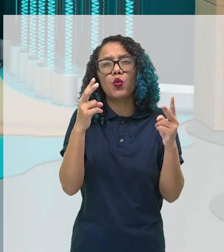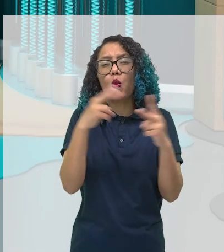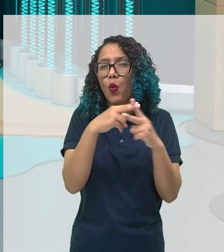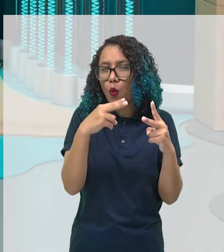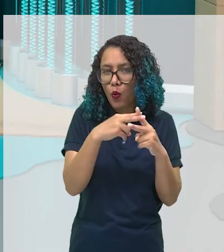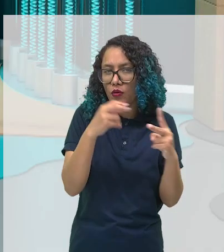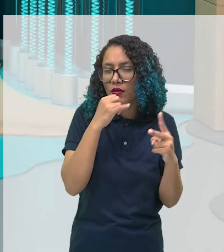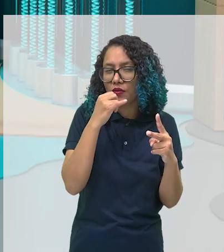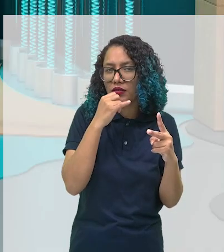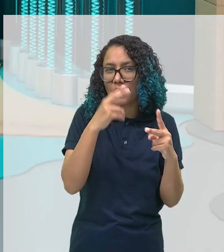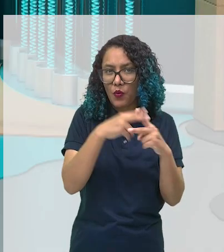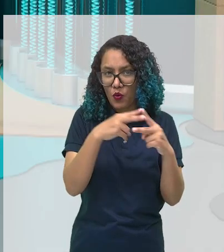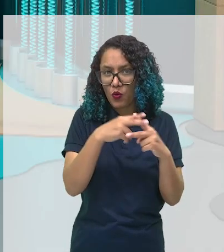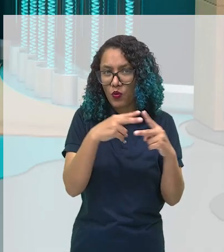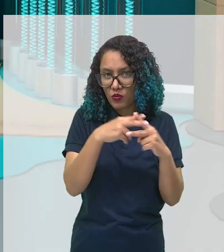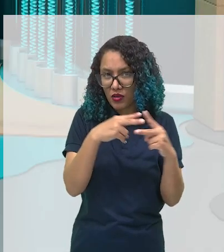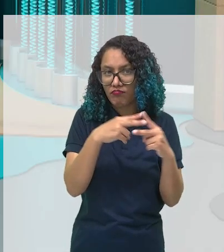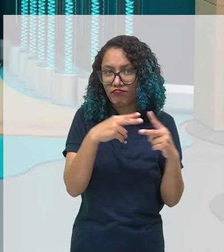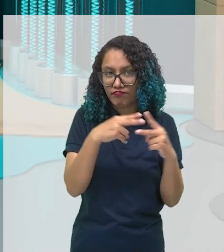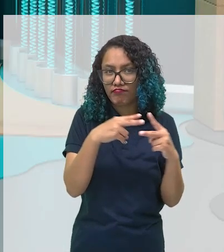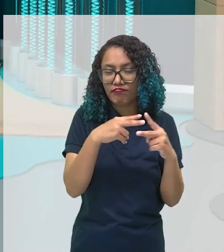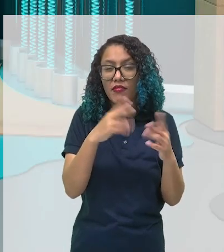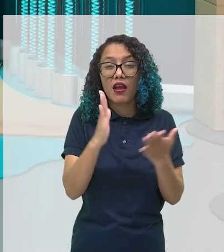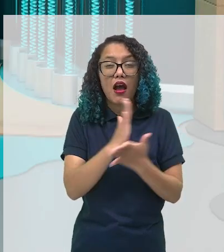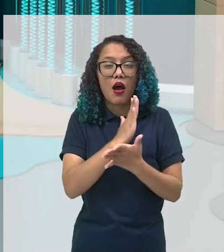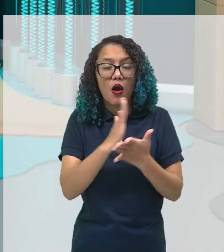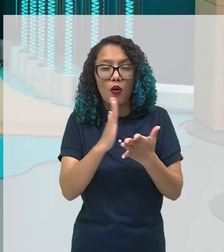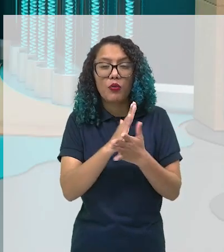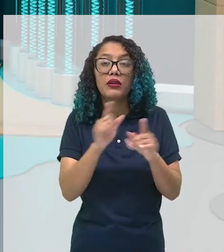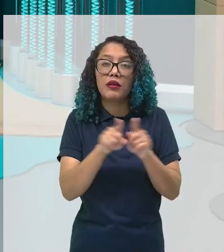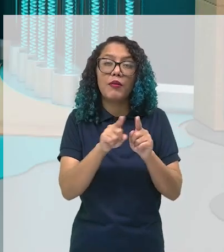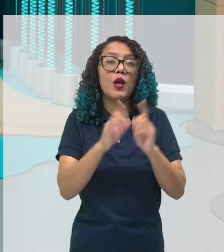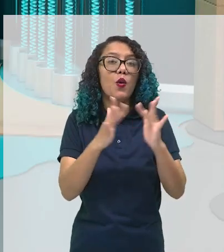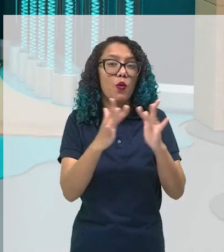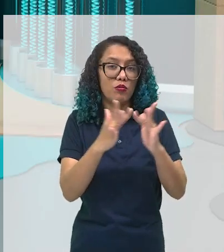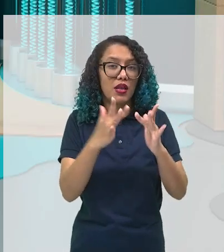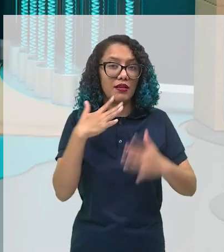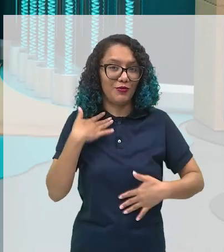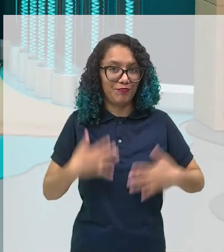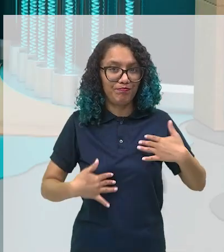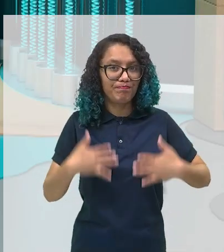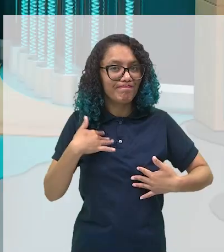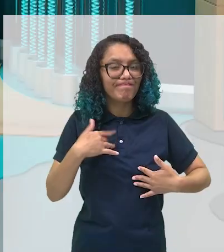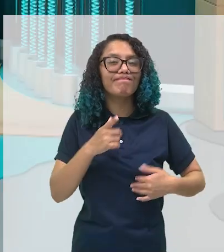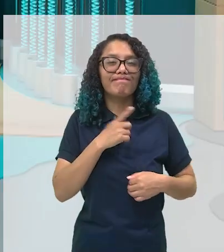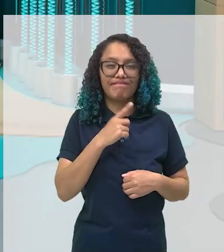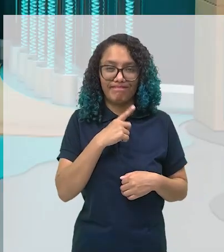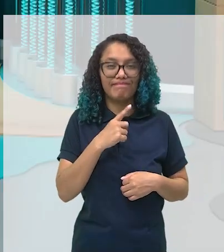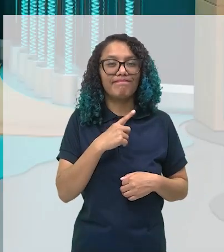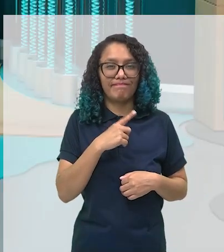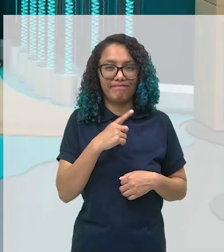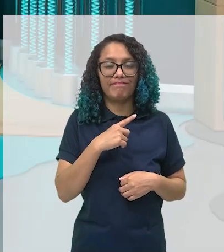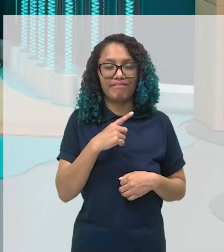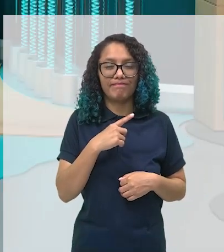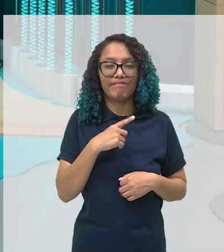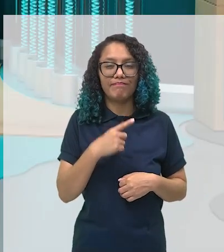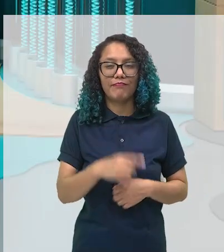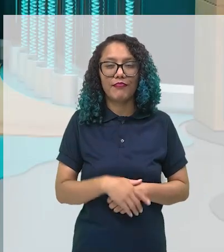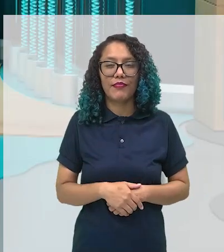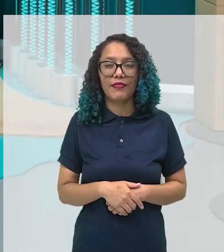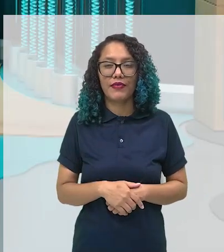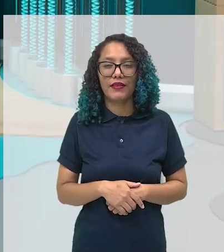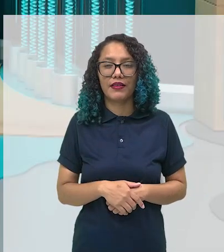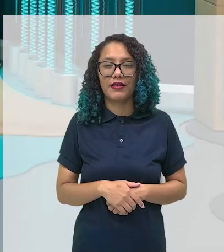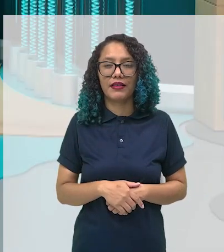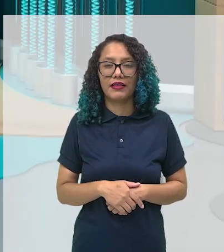aqui também com as lutas, porque as lutas também têm contato físico, que é uma coisa que mexe muito,